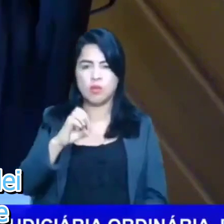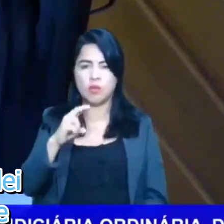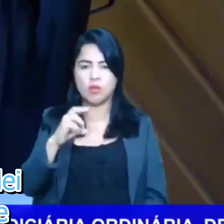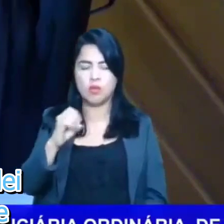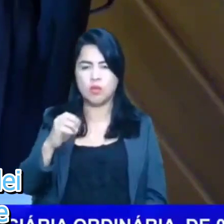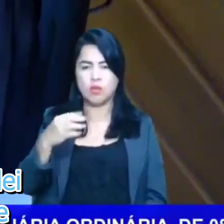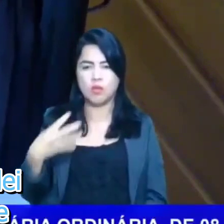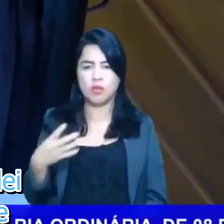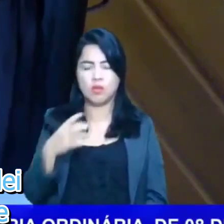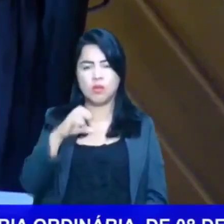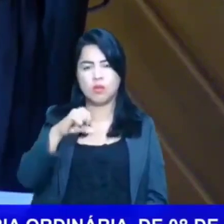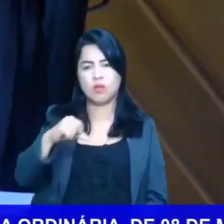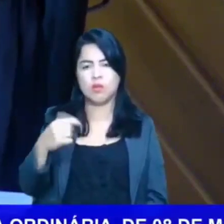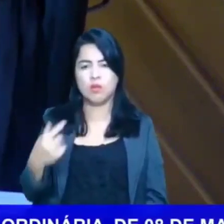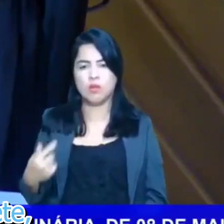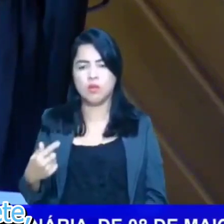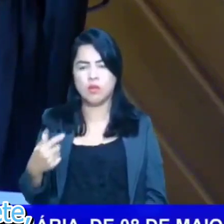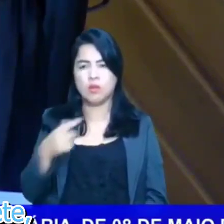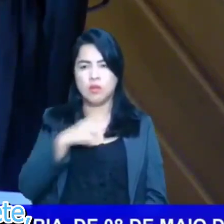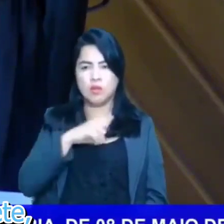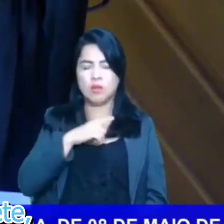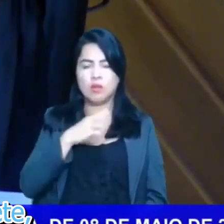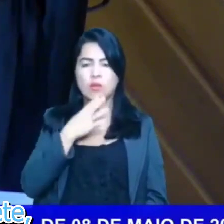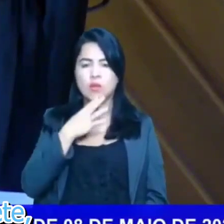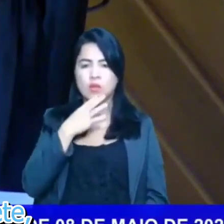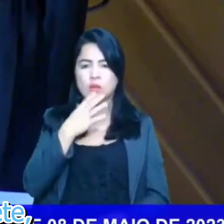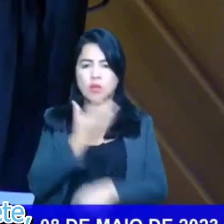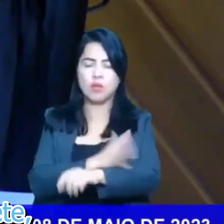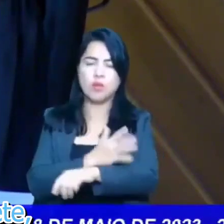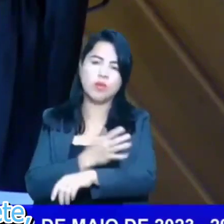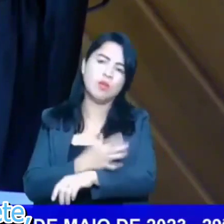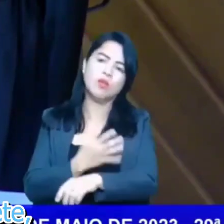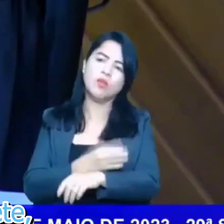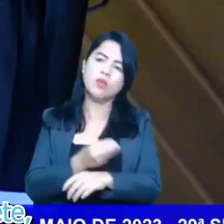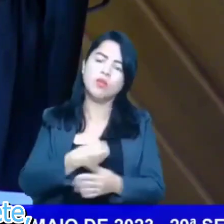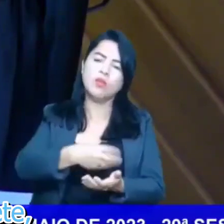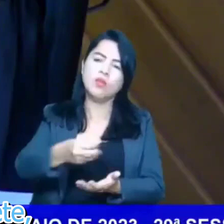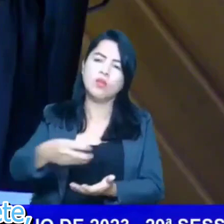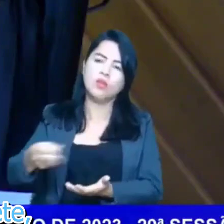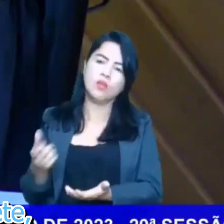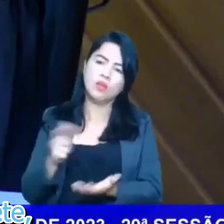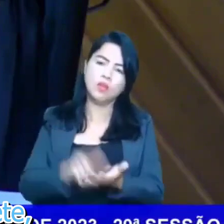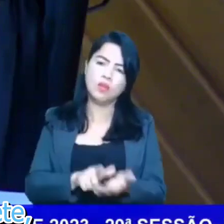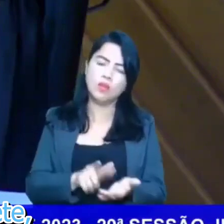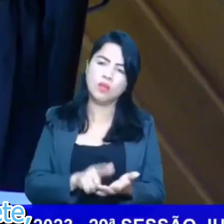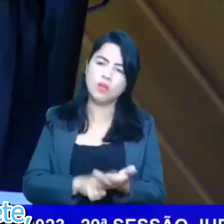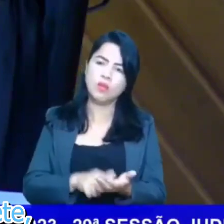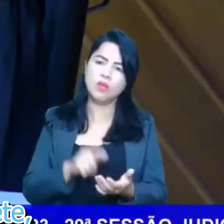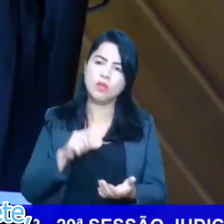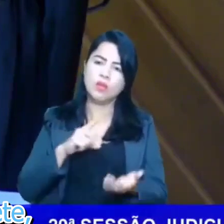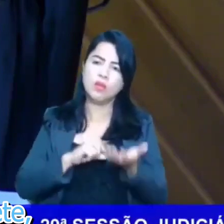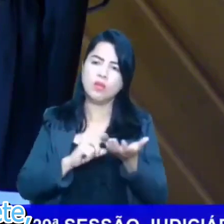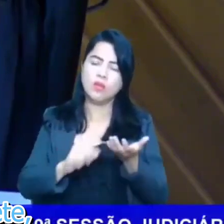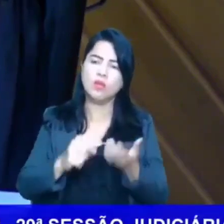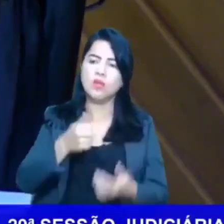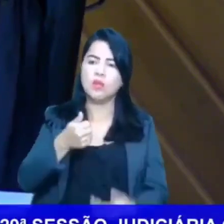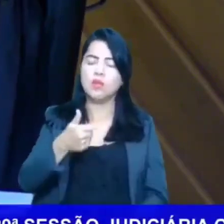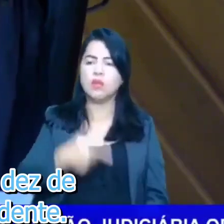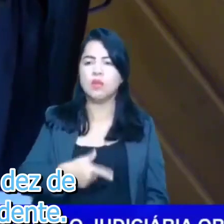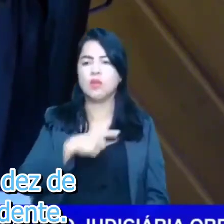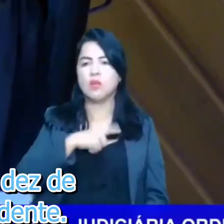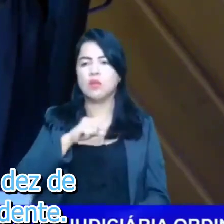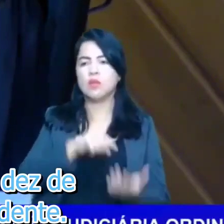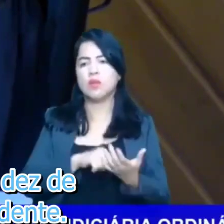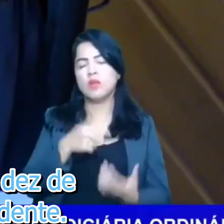de 97, em virtude do reconhecimento da prática de derrame de santinhos prevista no artigo 17, parágrafo 7